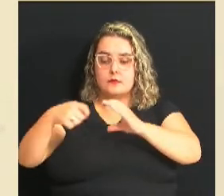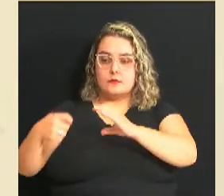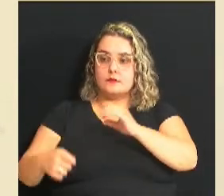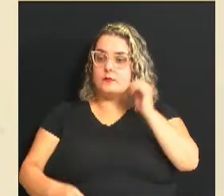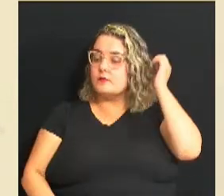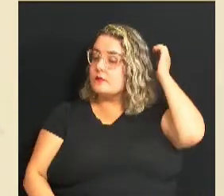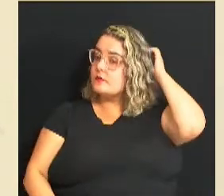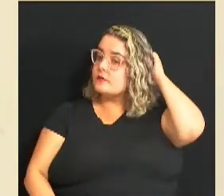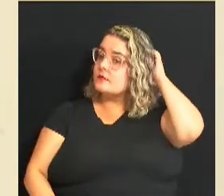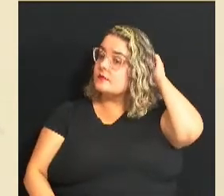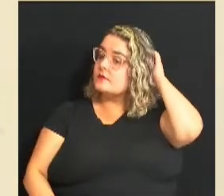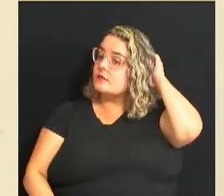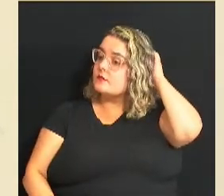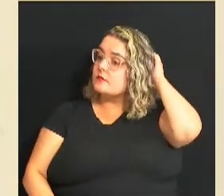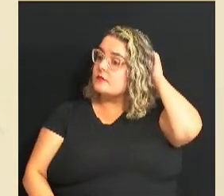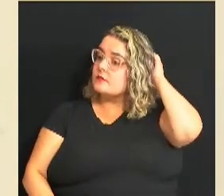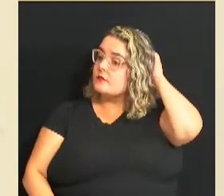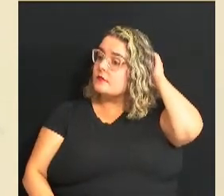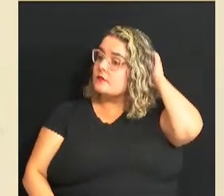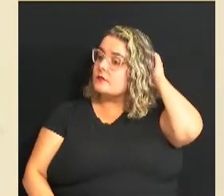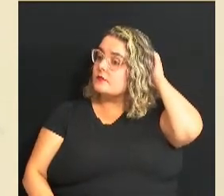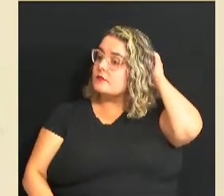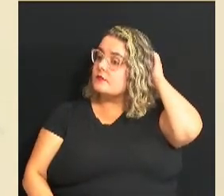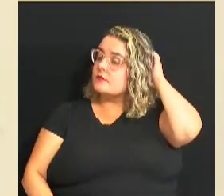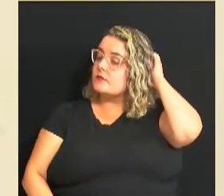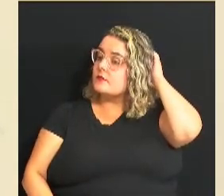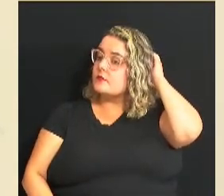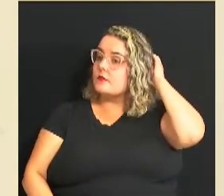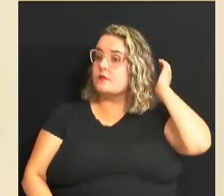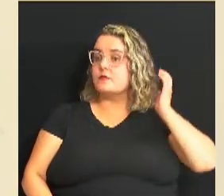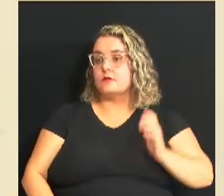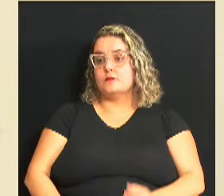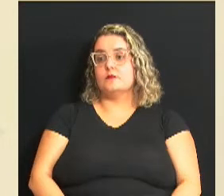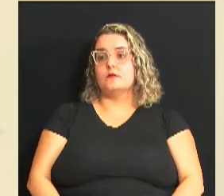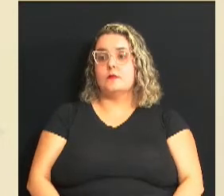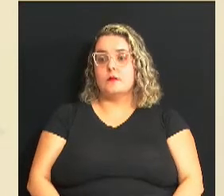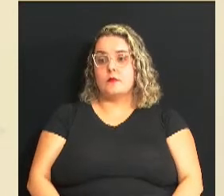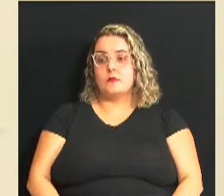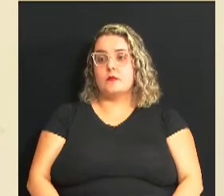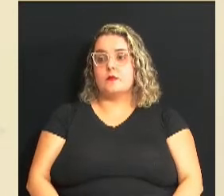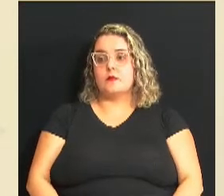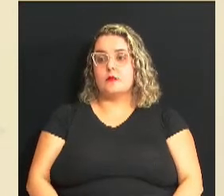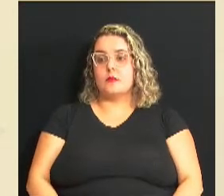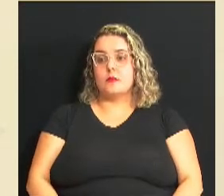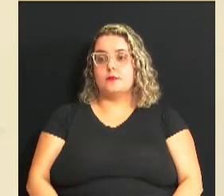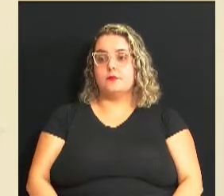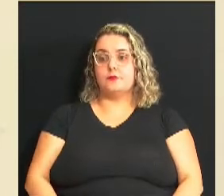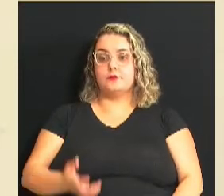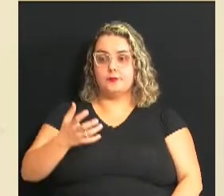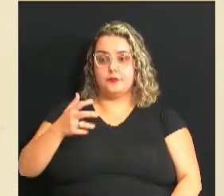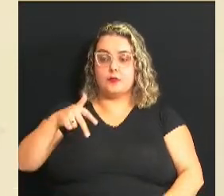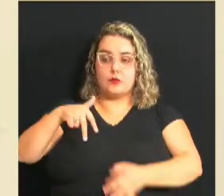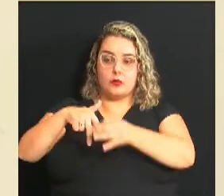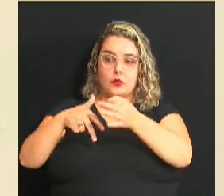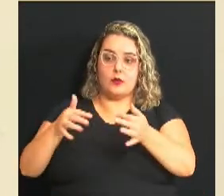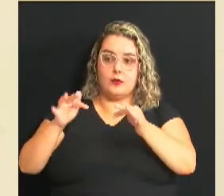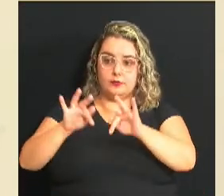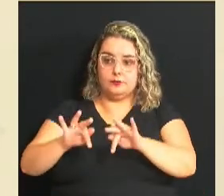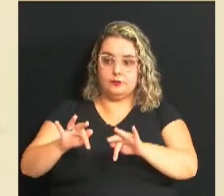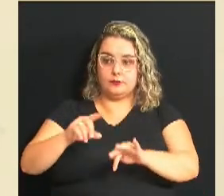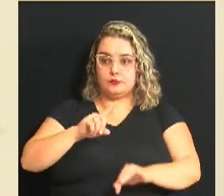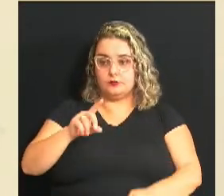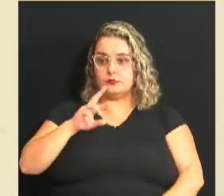na cidade. Eu gostaria, assim, nas considerações finais, é evidente não uma